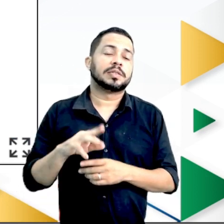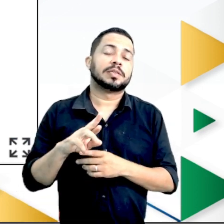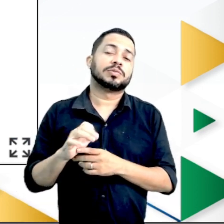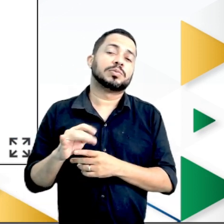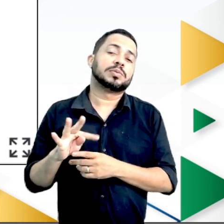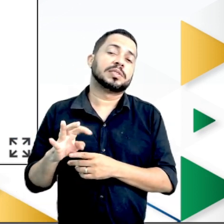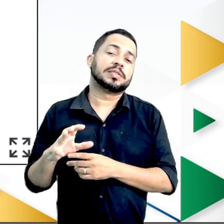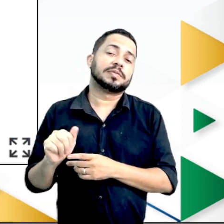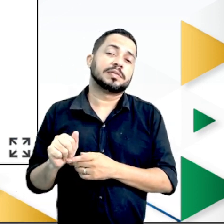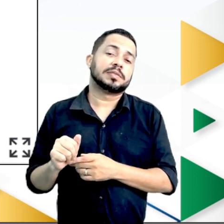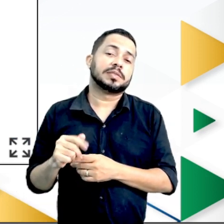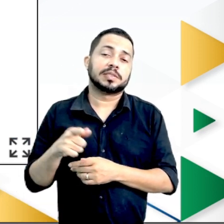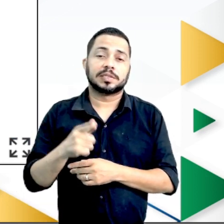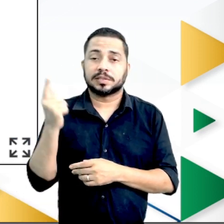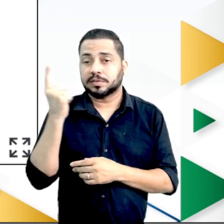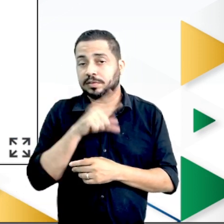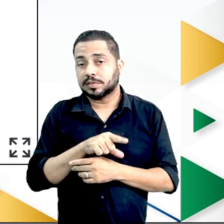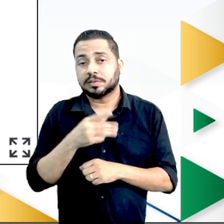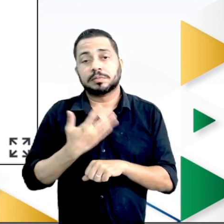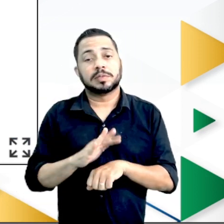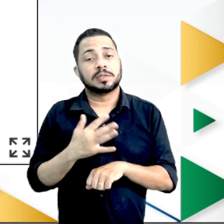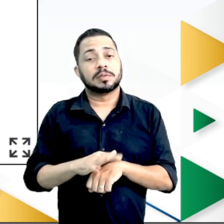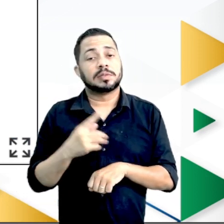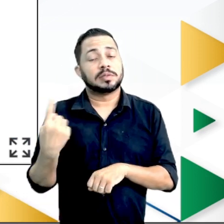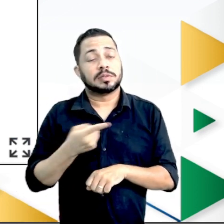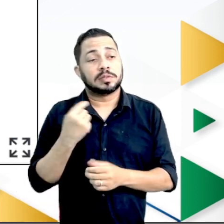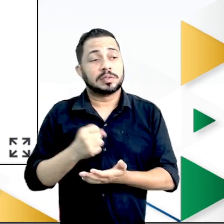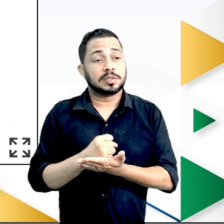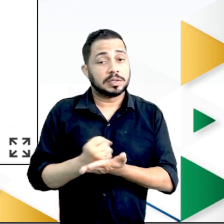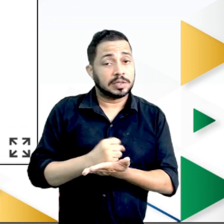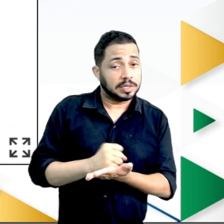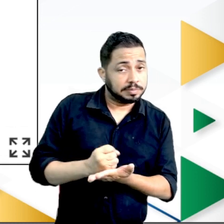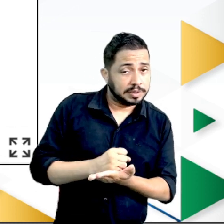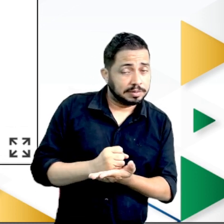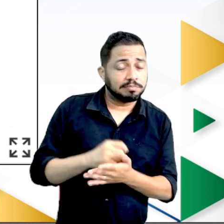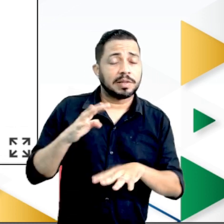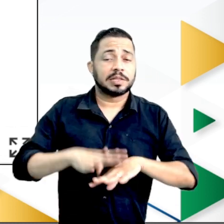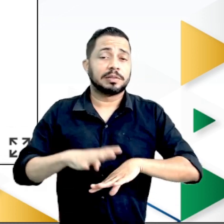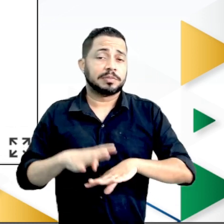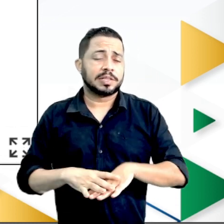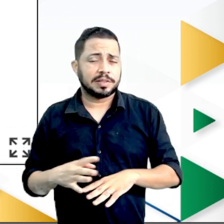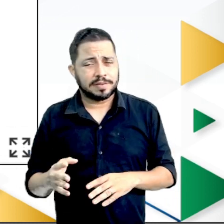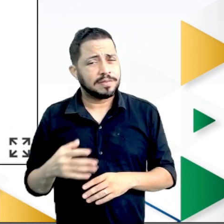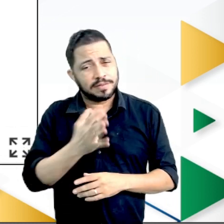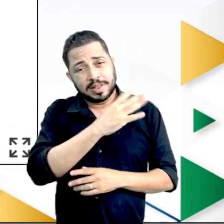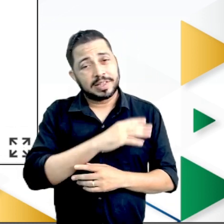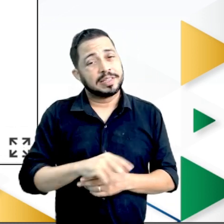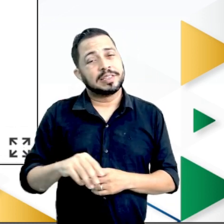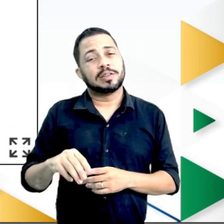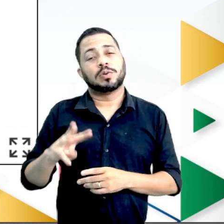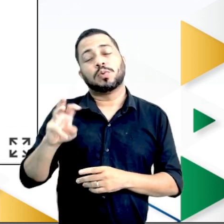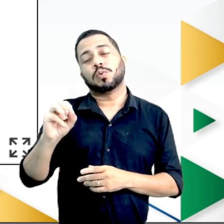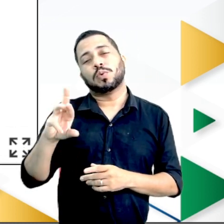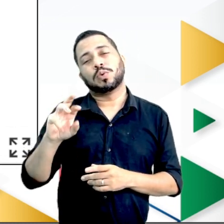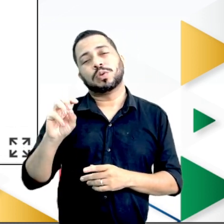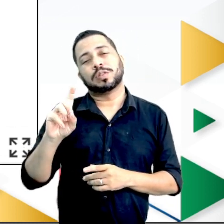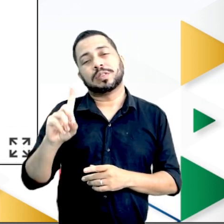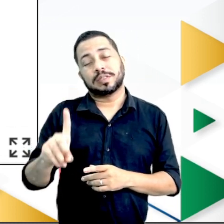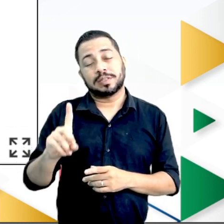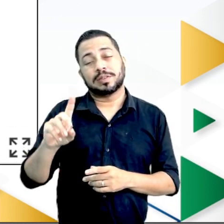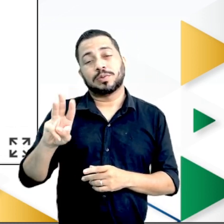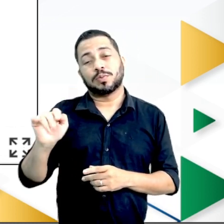Você quer descobrir e praticar conosco jogando game de matemática? Vai para o WordWall. Olha, como